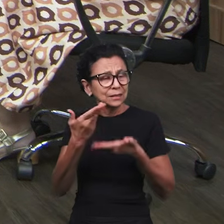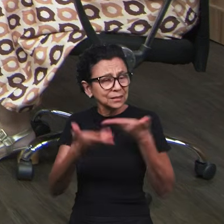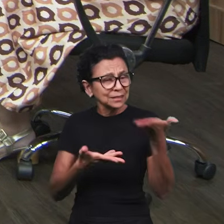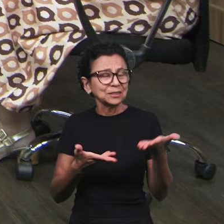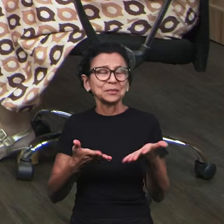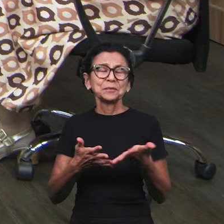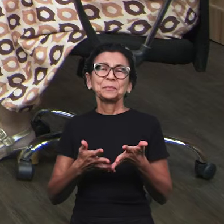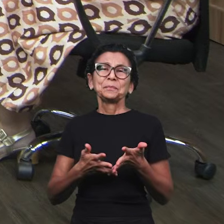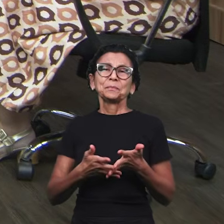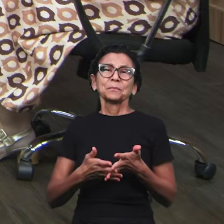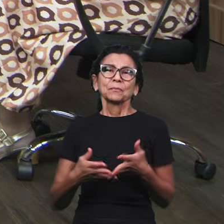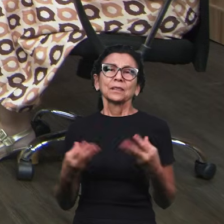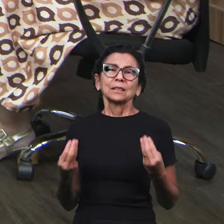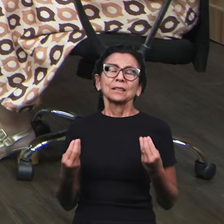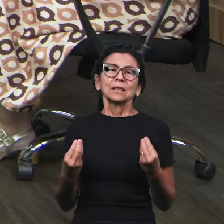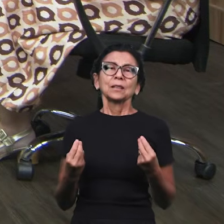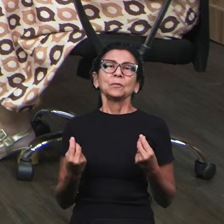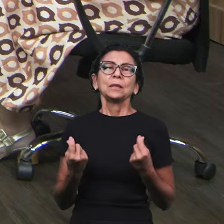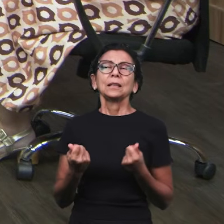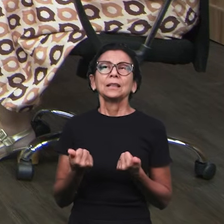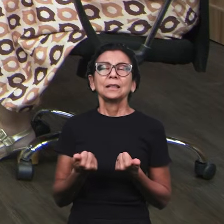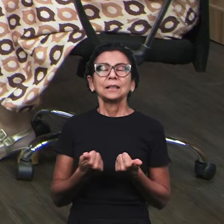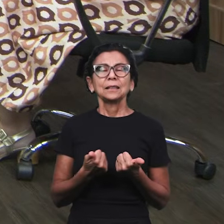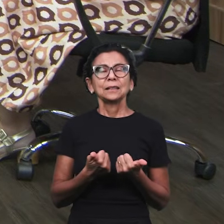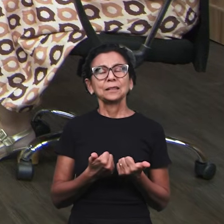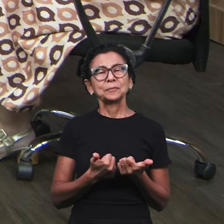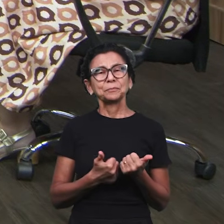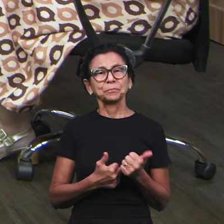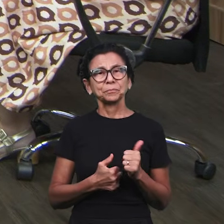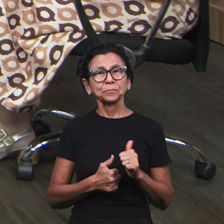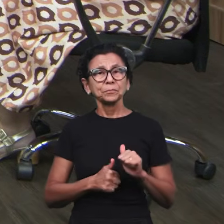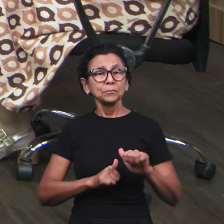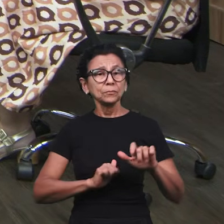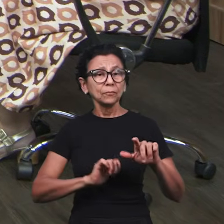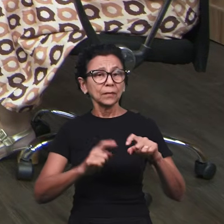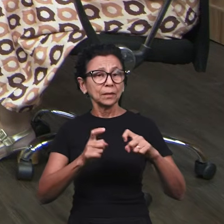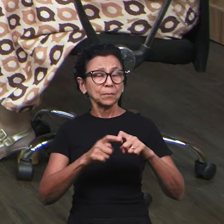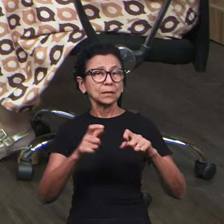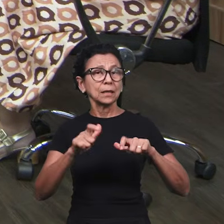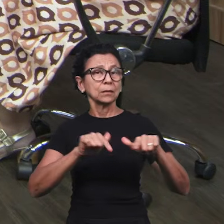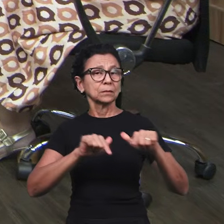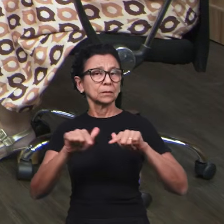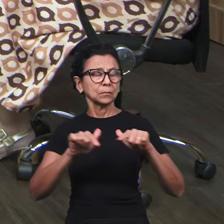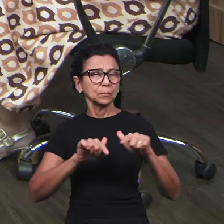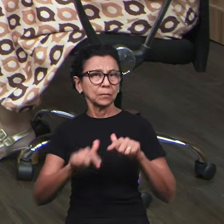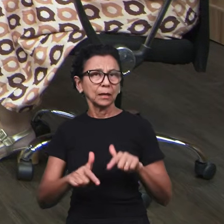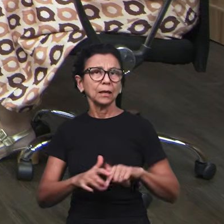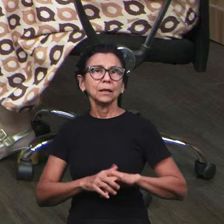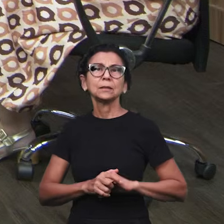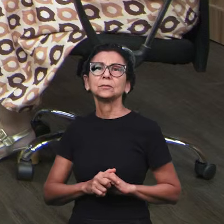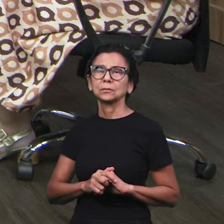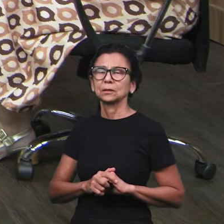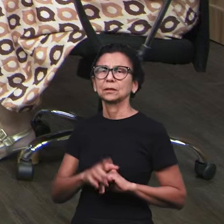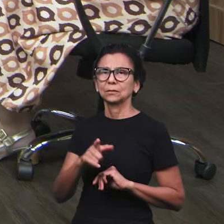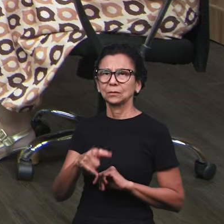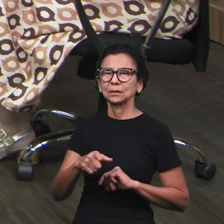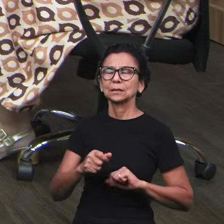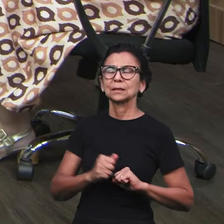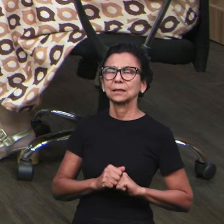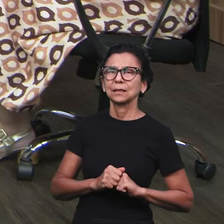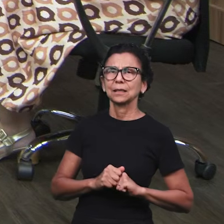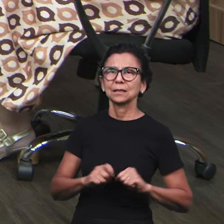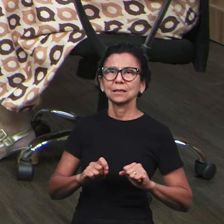é uma atividade que te permite ter essa abertura com